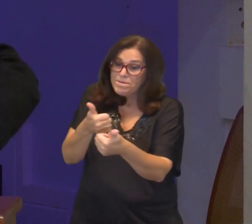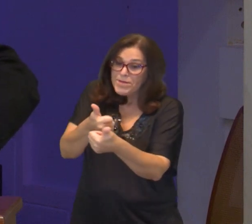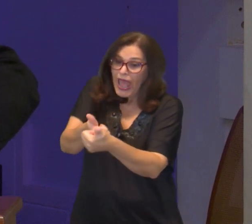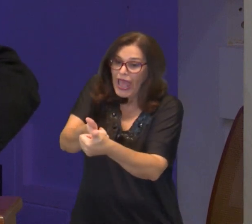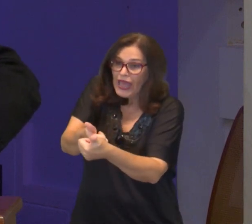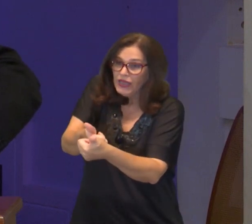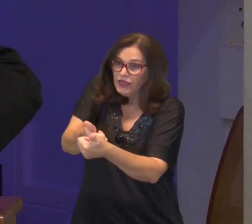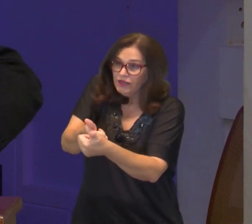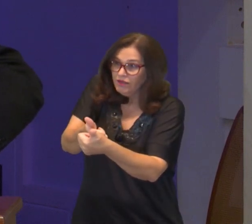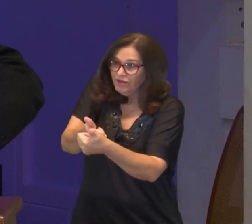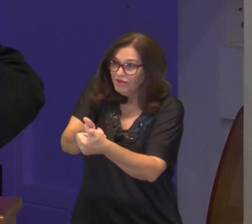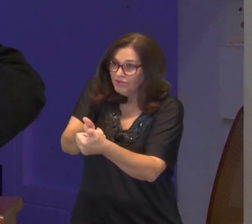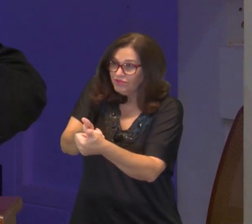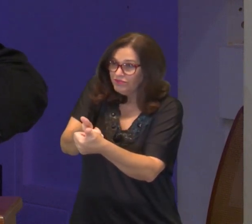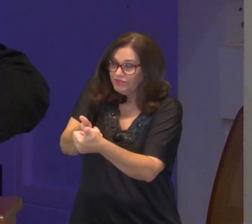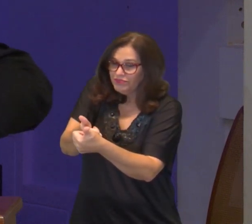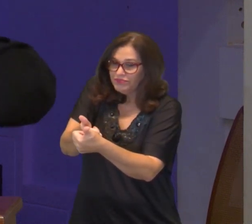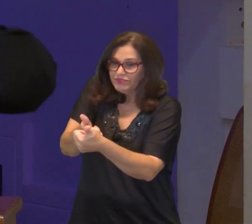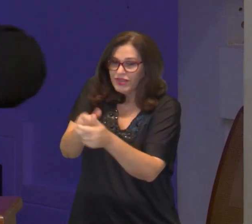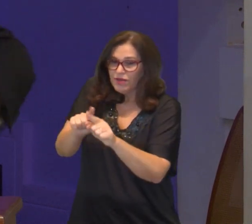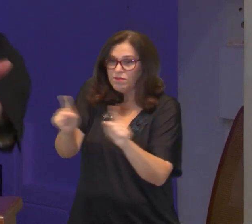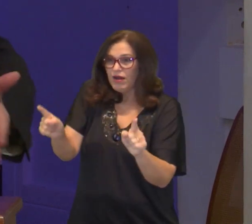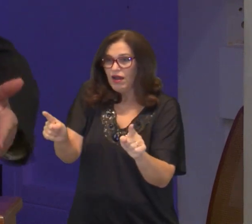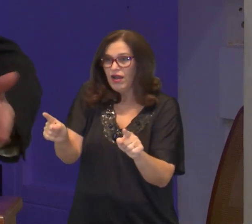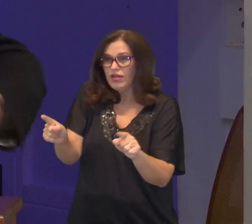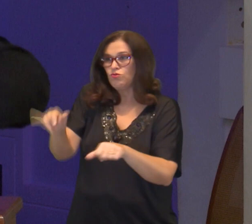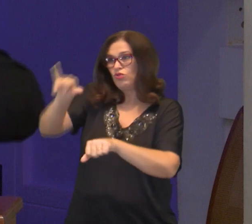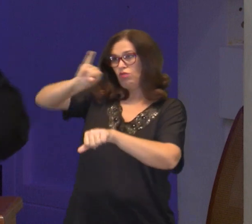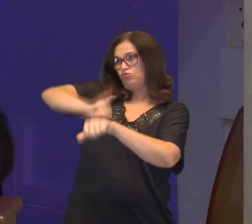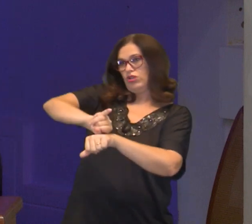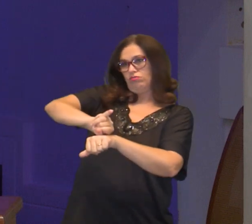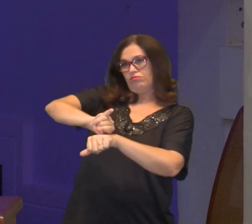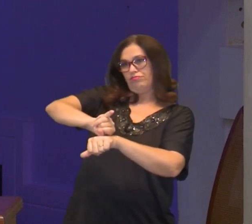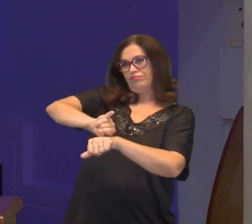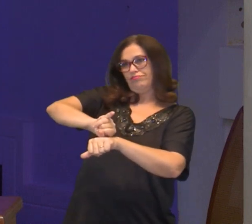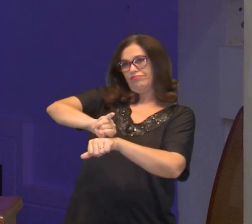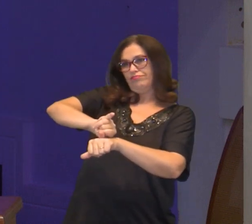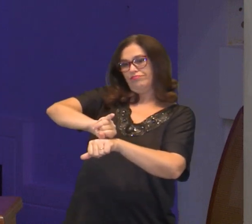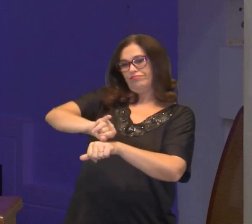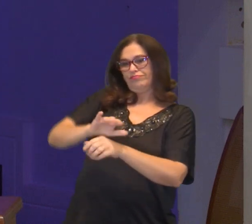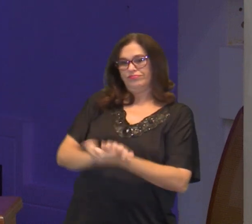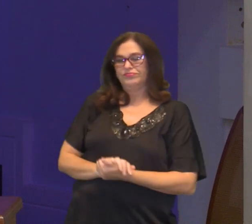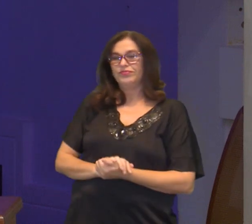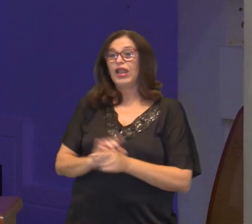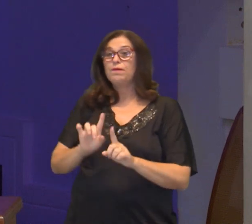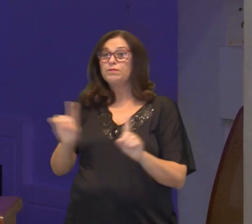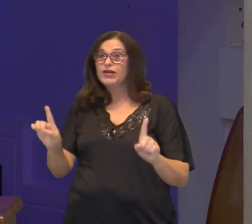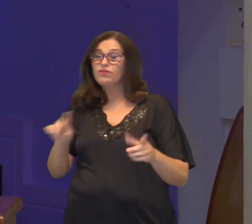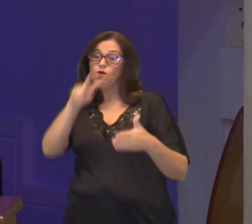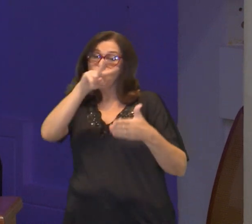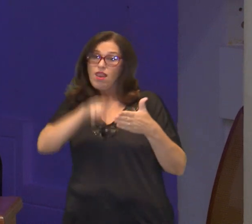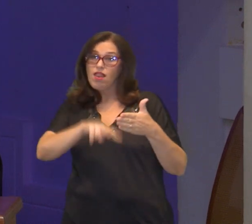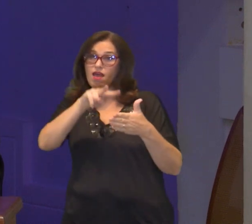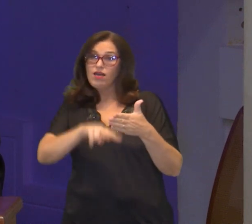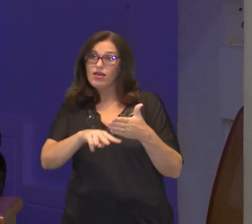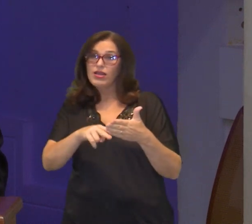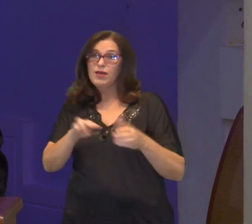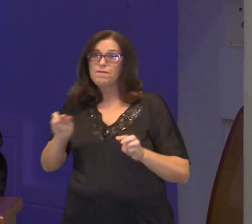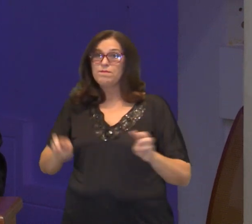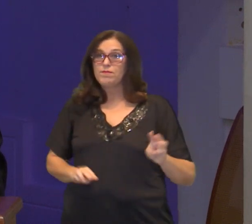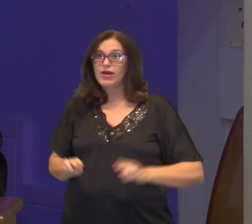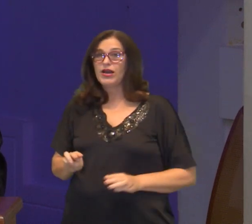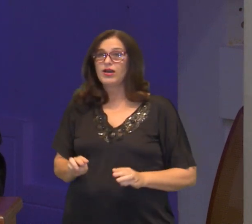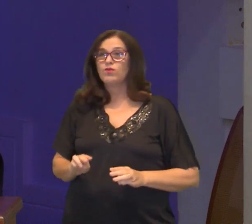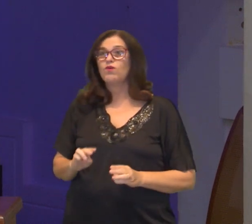próximo, mas não está dentro. Mas vamos à leitura em Marcos